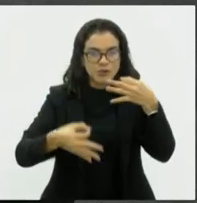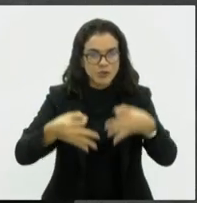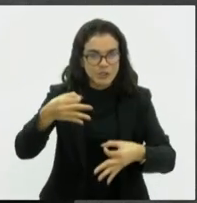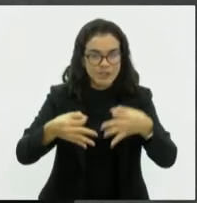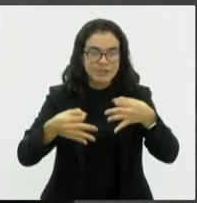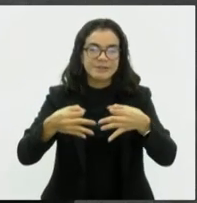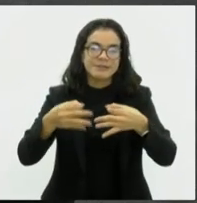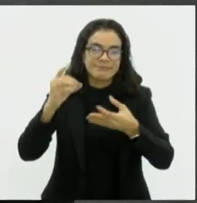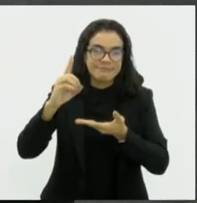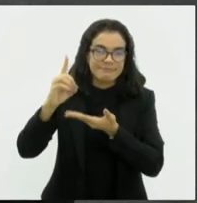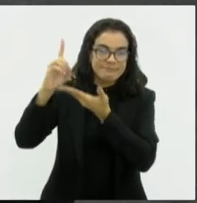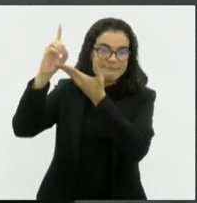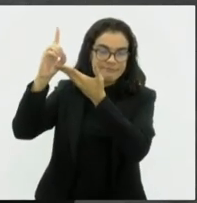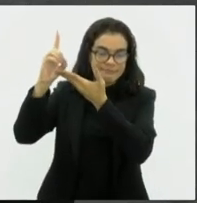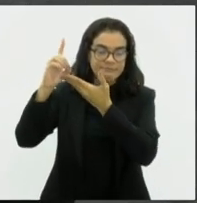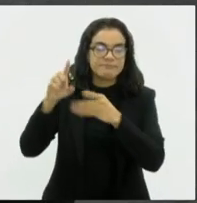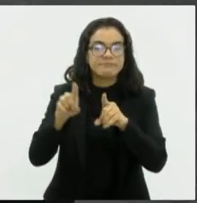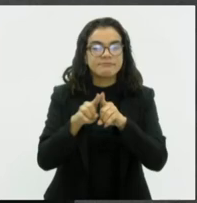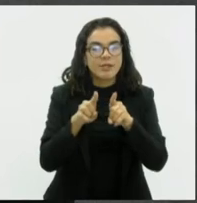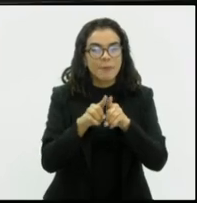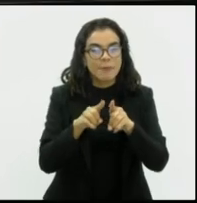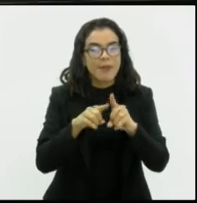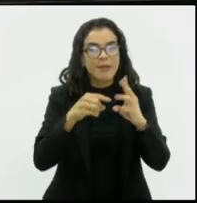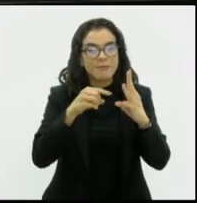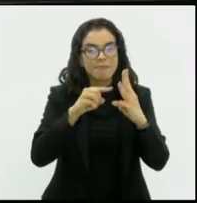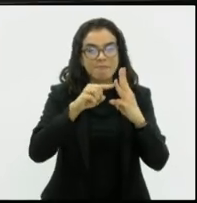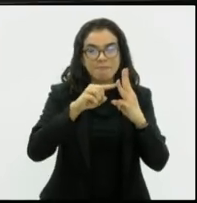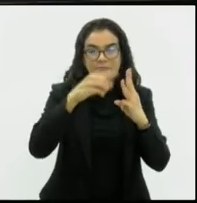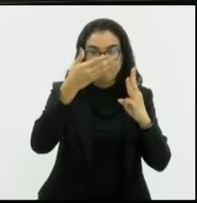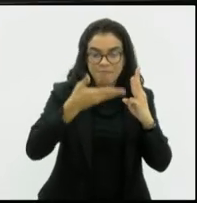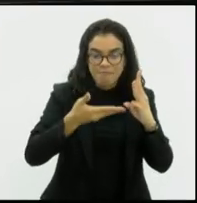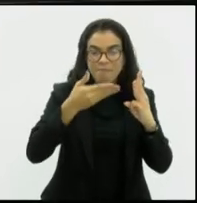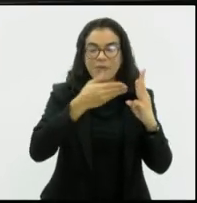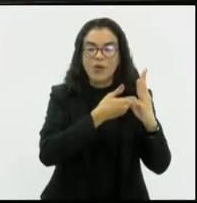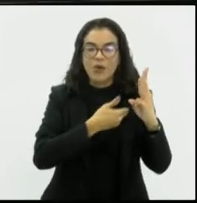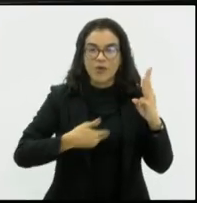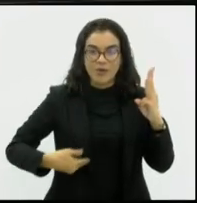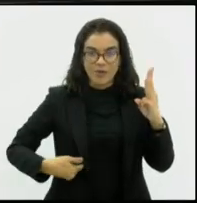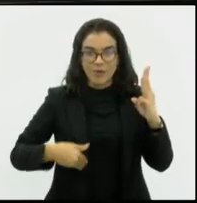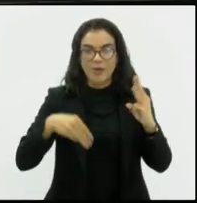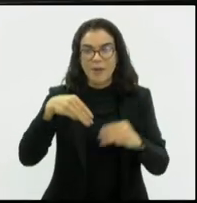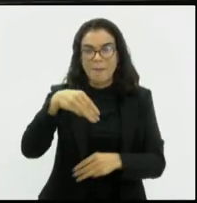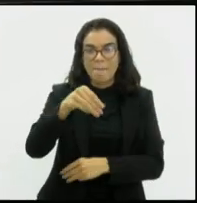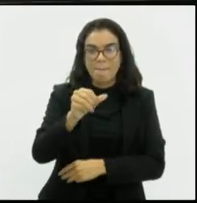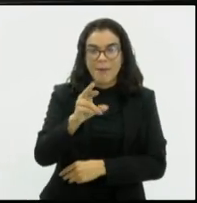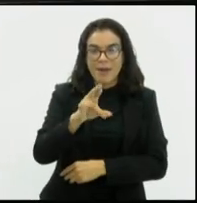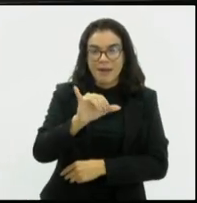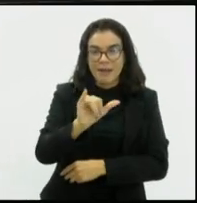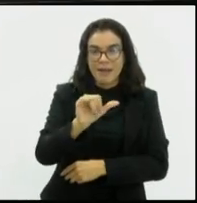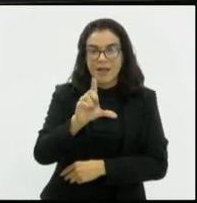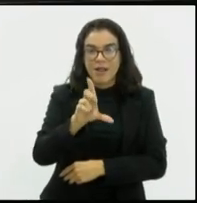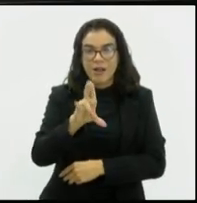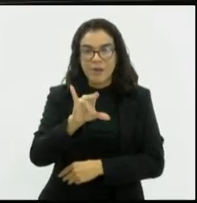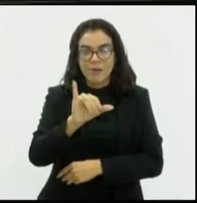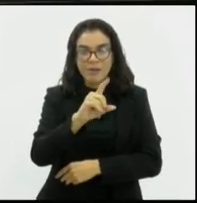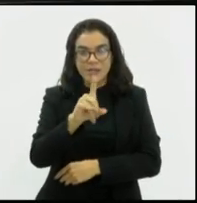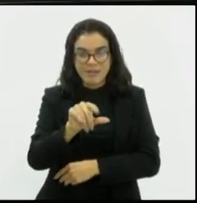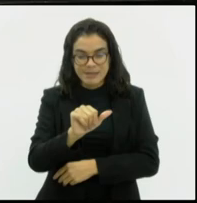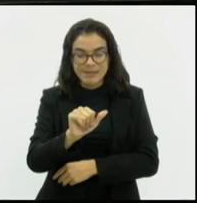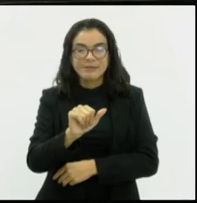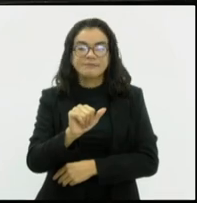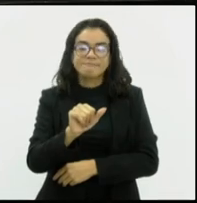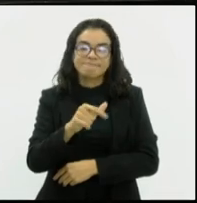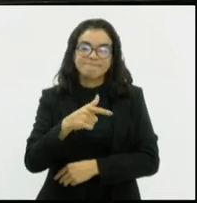Quero cumprimentar também a nossa outra homenageada, a governadora Maria Luísa Fernandes. É um prazer dividir mesa